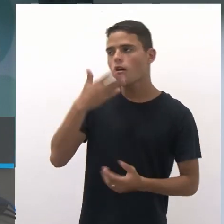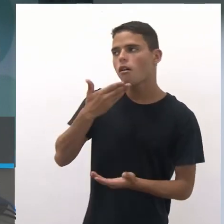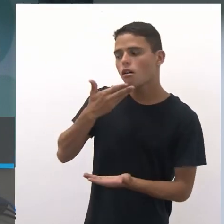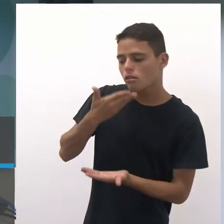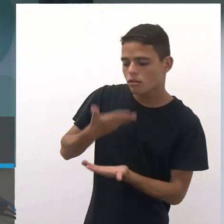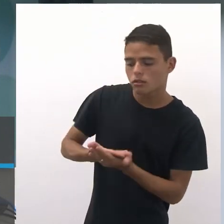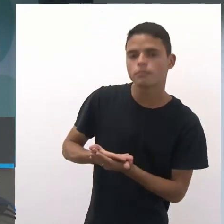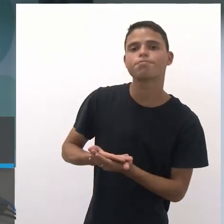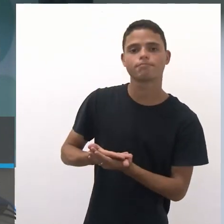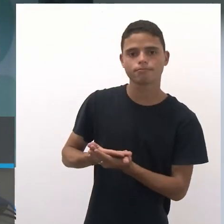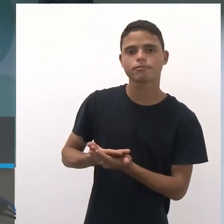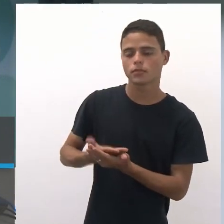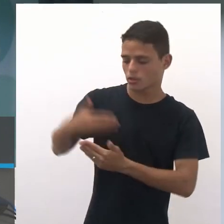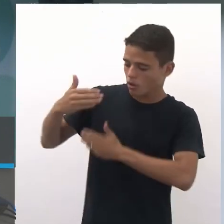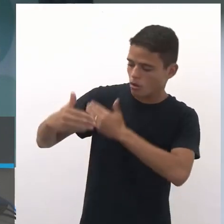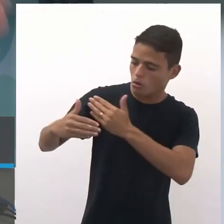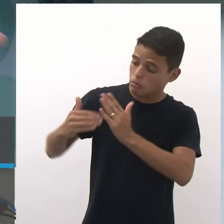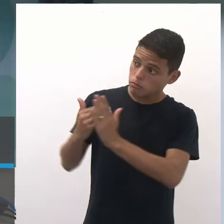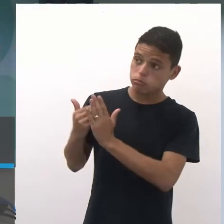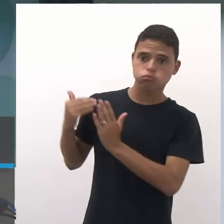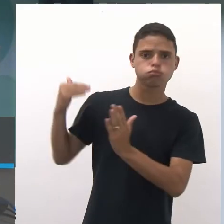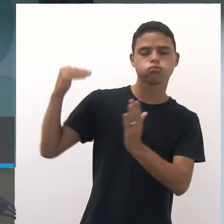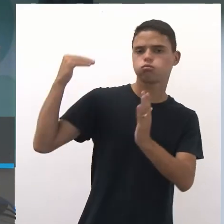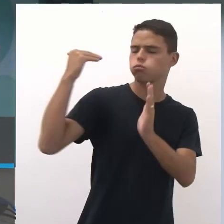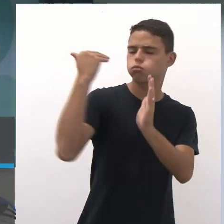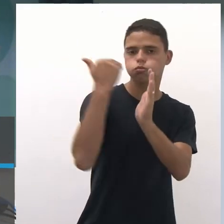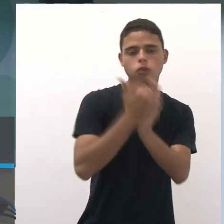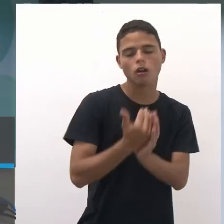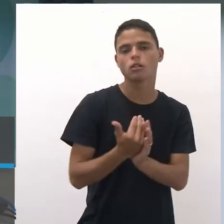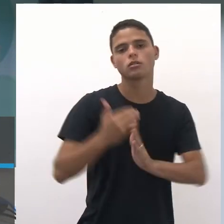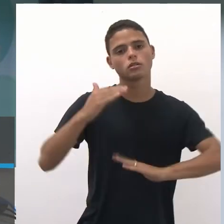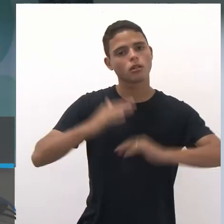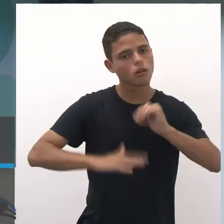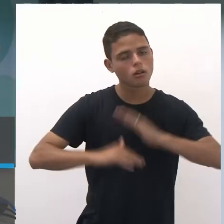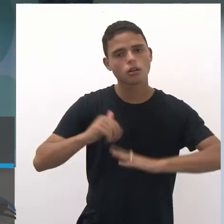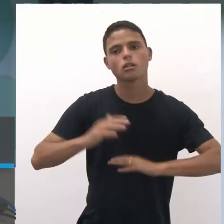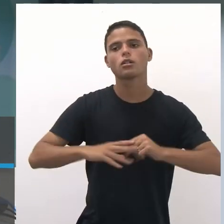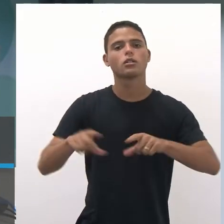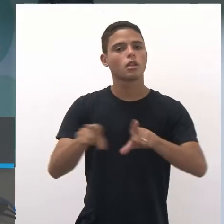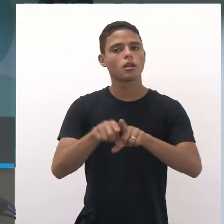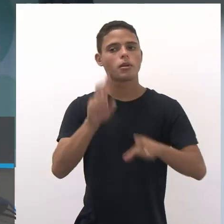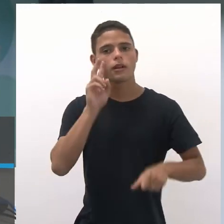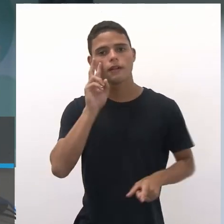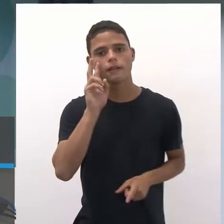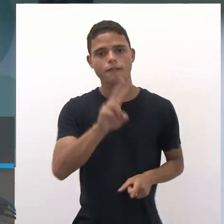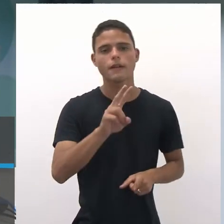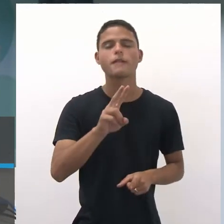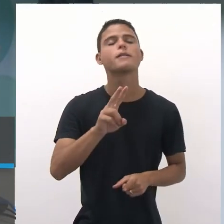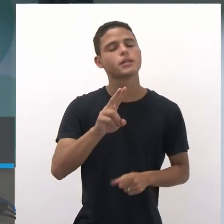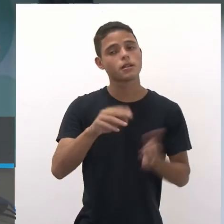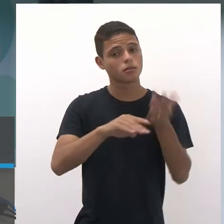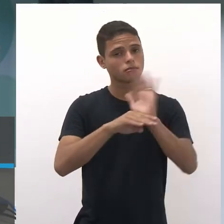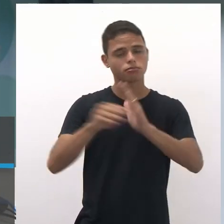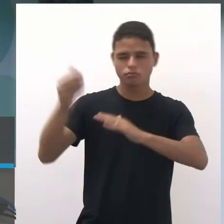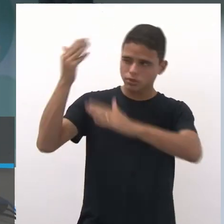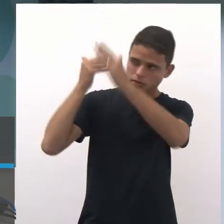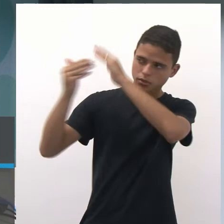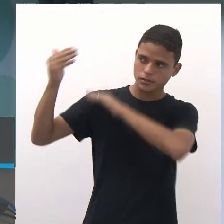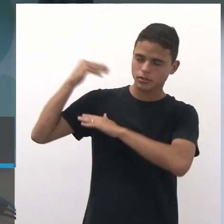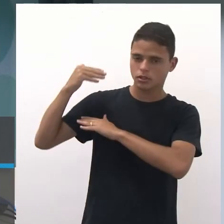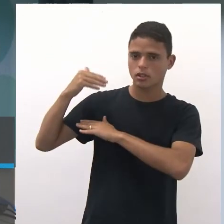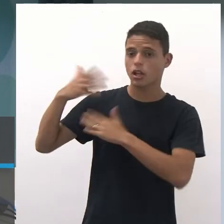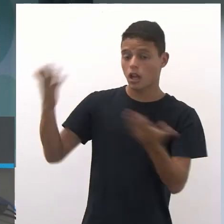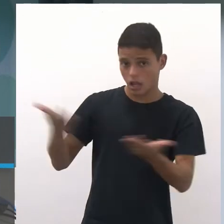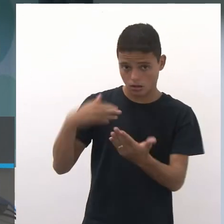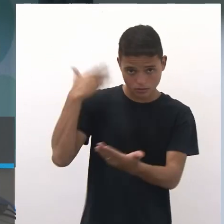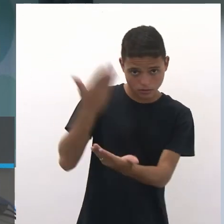um salto de qualidade. Eu estou dizendo um salto mesmo, Sim, Sandra, porque eu sim. também assisti aí os filmes antigos. Então, não devemos nada para